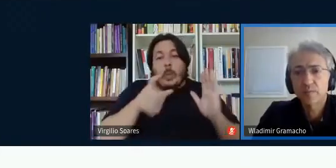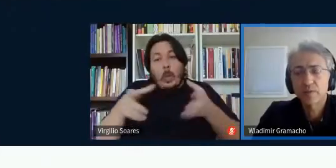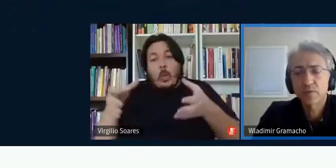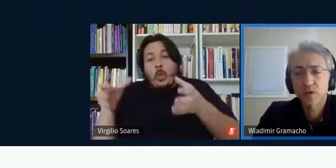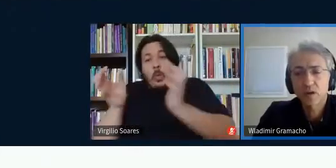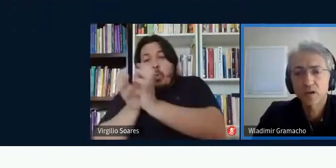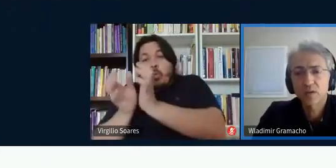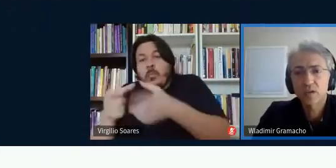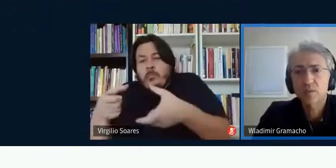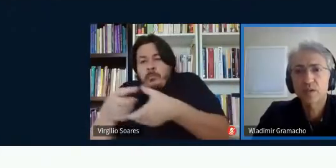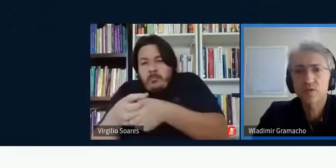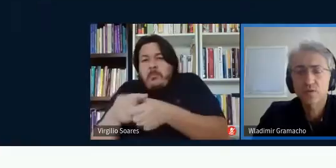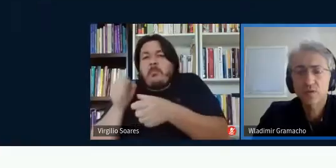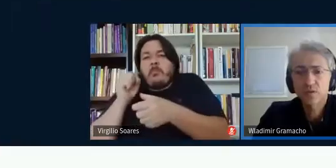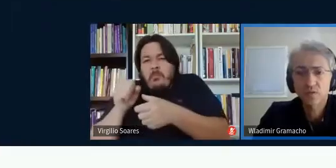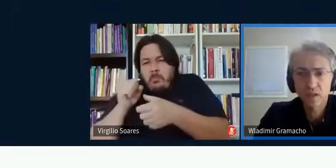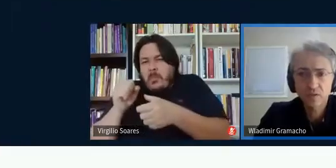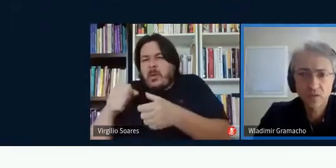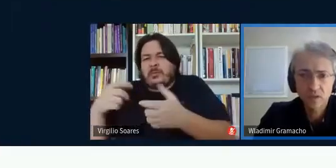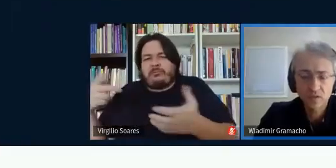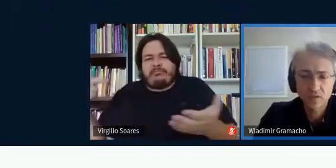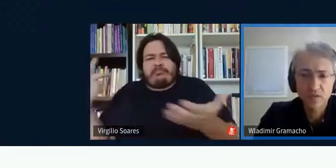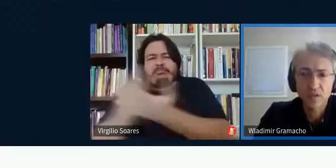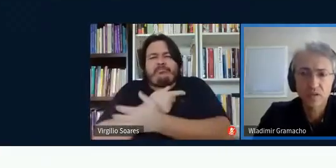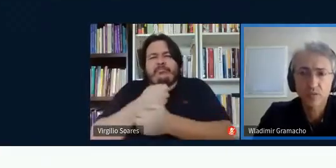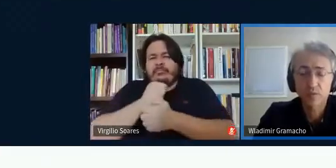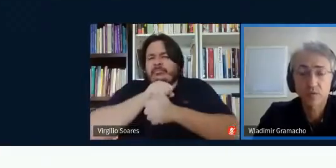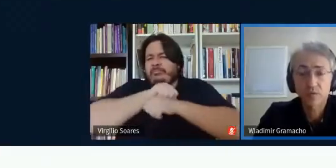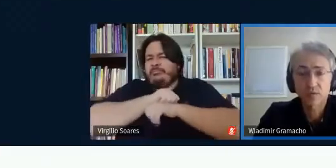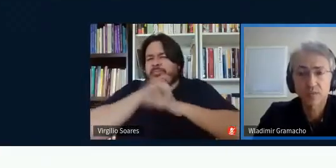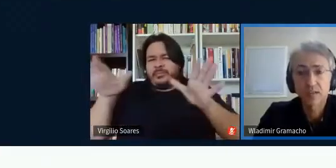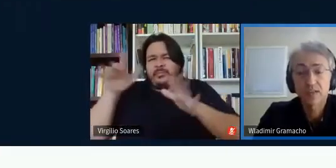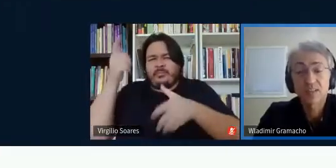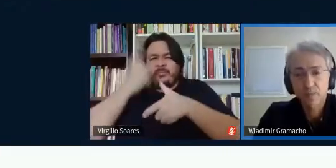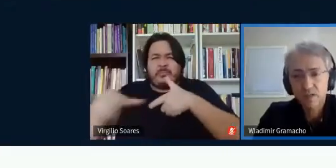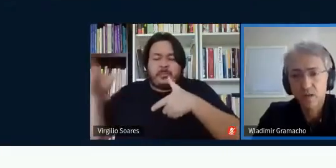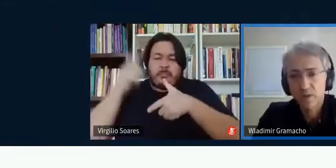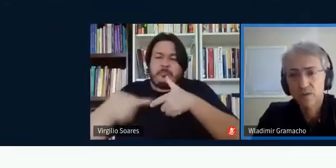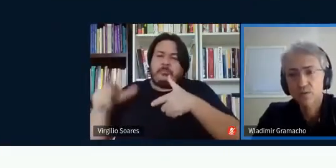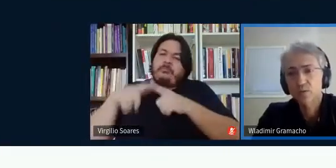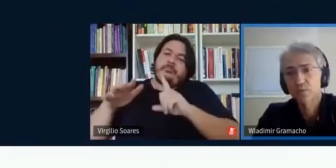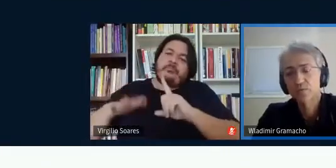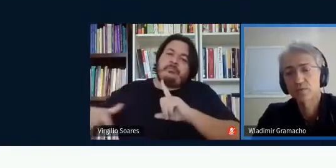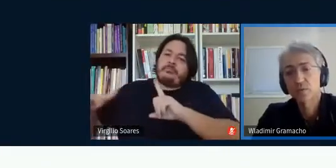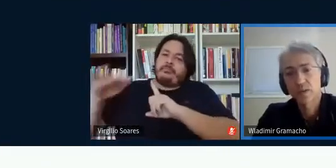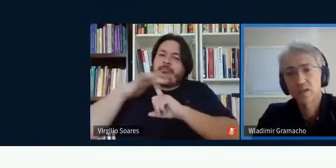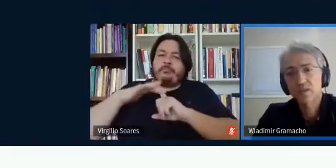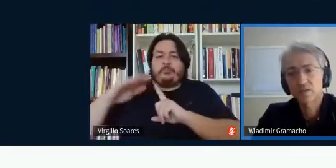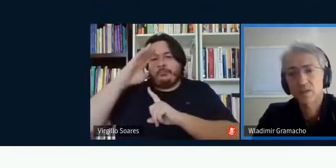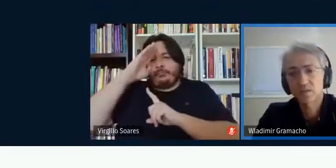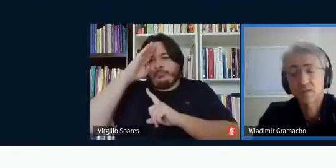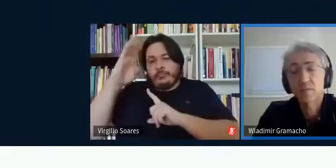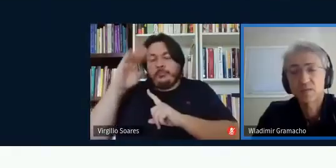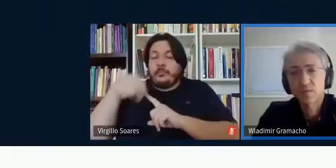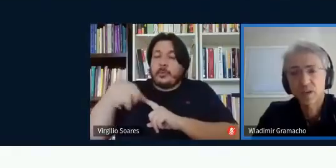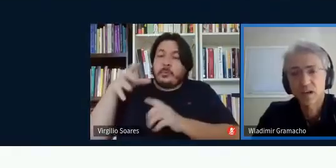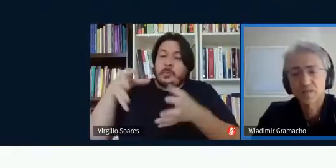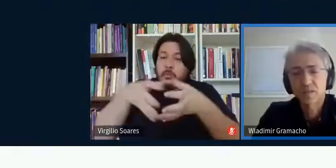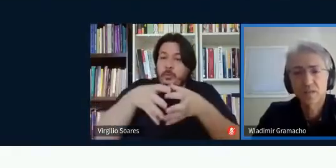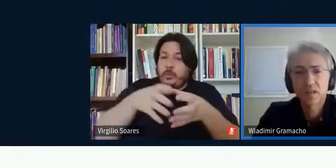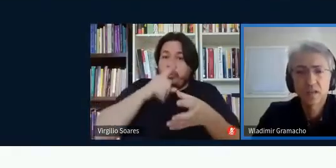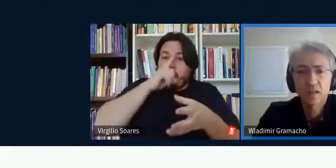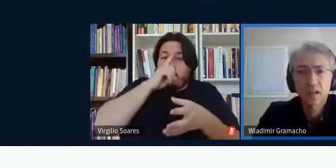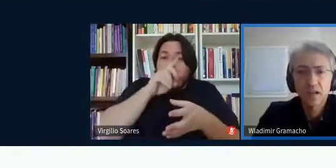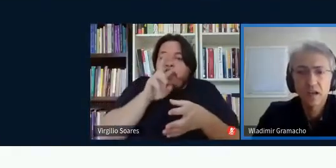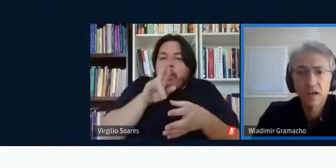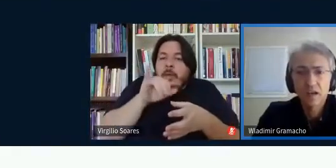podem provocar um grande prejuízo, um grande dano à sociedade como um todo, especialmente aos grupos sob risco, né, enfim, mais